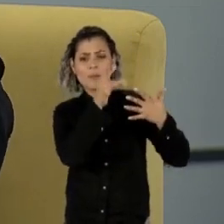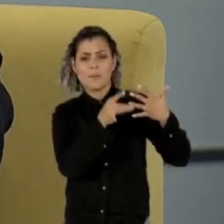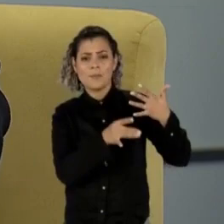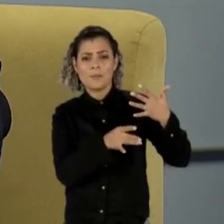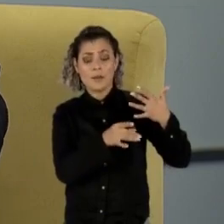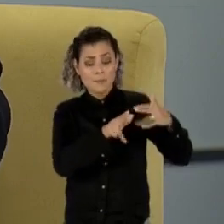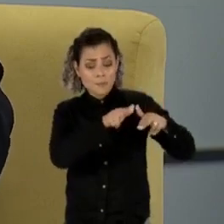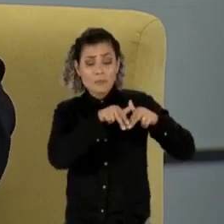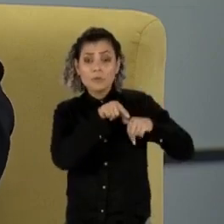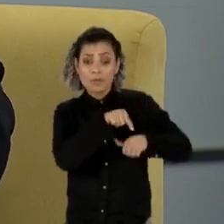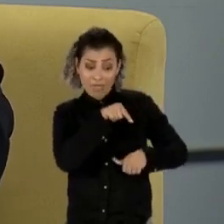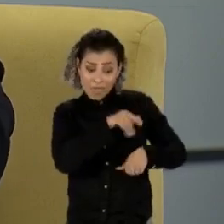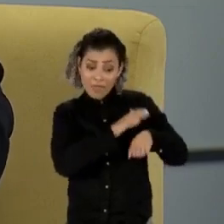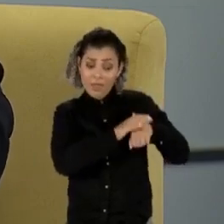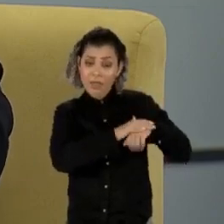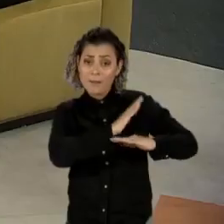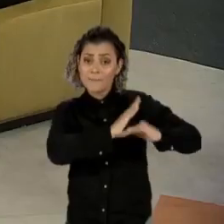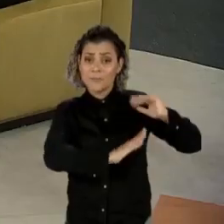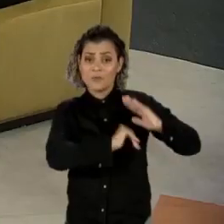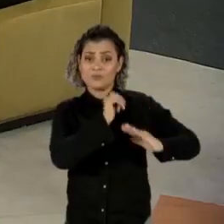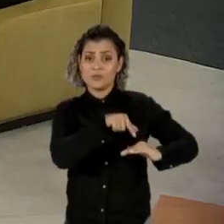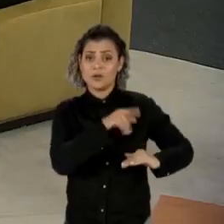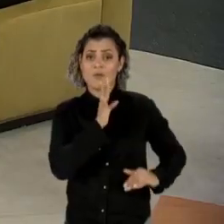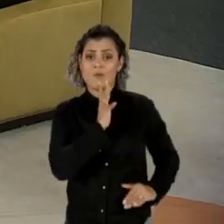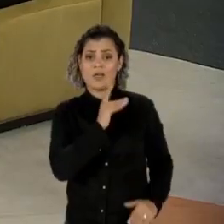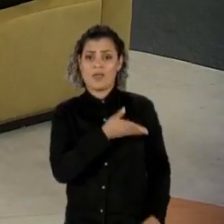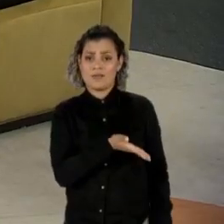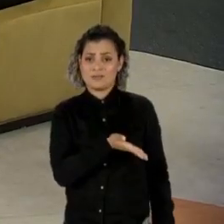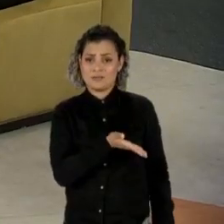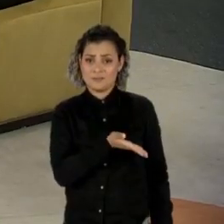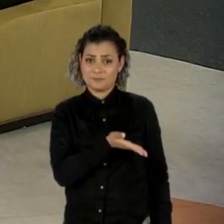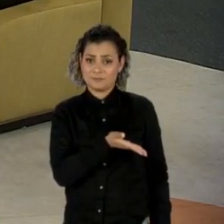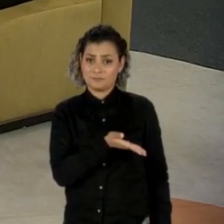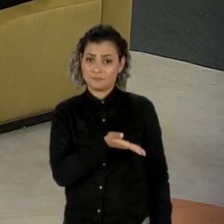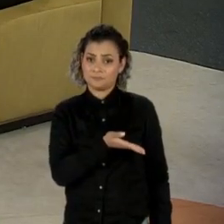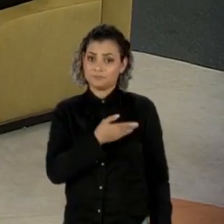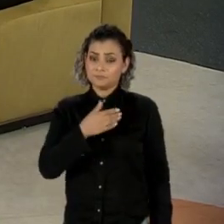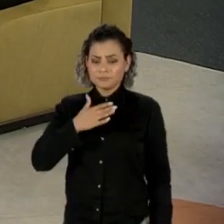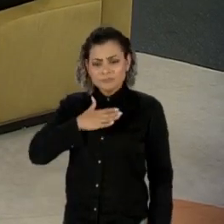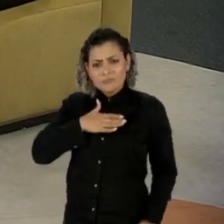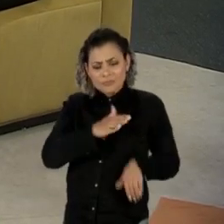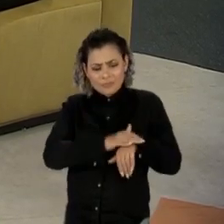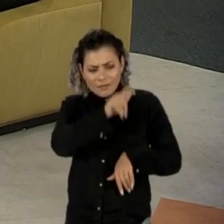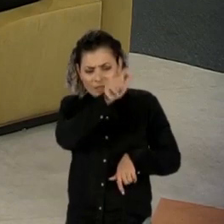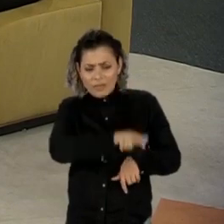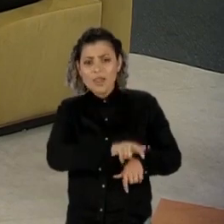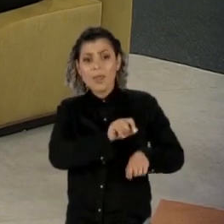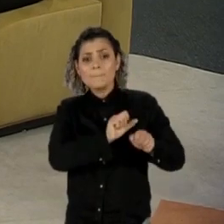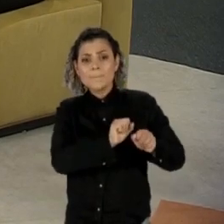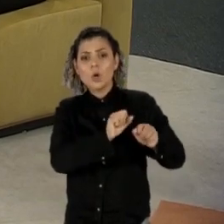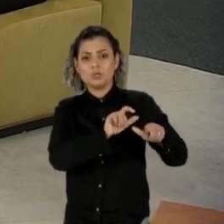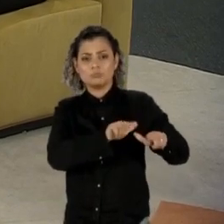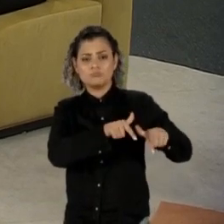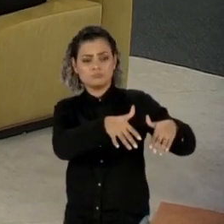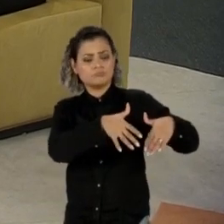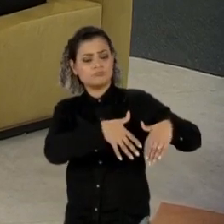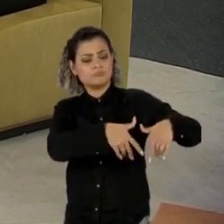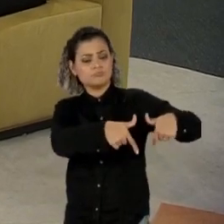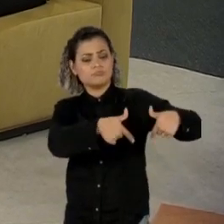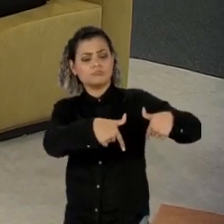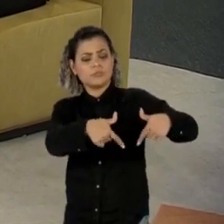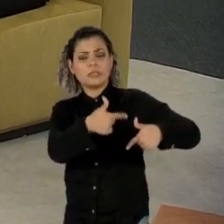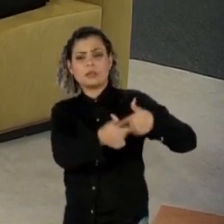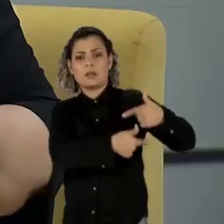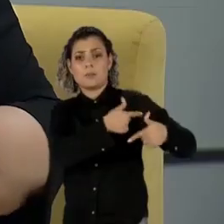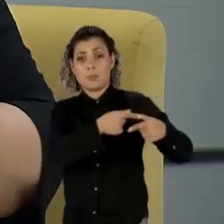é poço ela que têm essa propriedade desses conhecimentos o que ela pode mais ofertar porque a gente sabe que